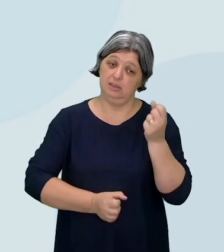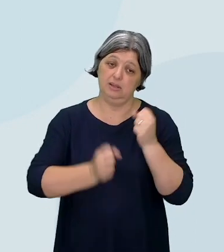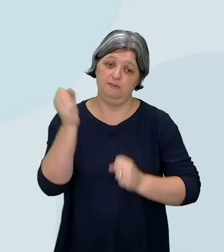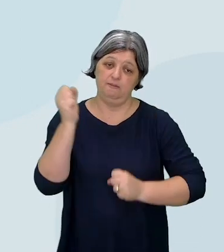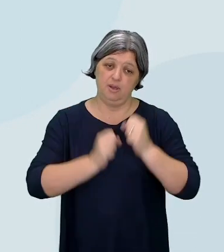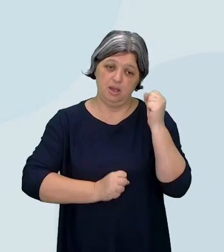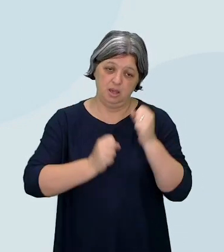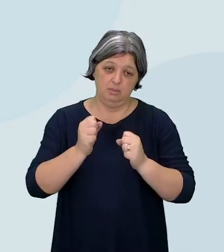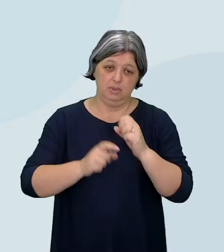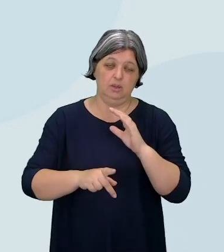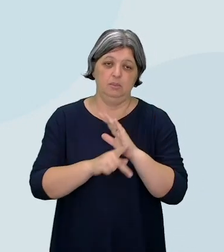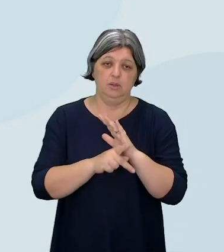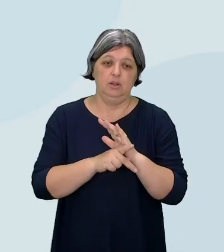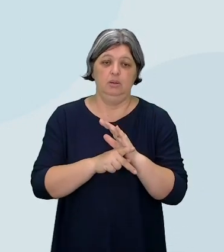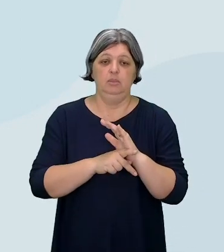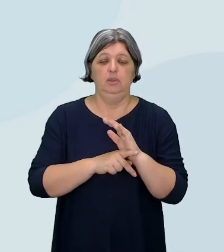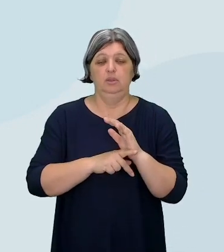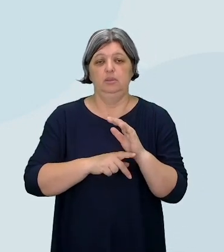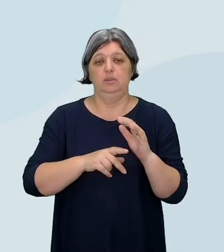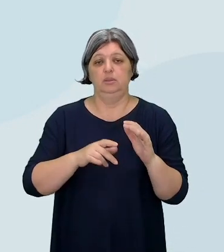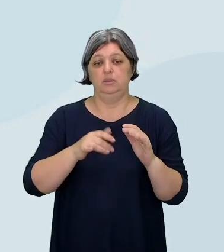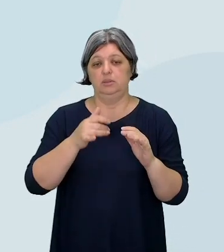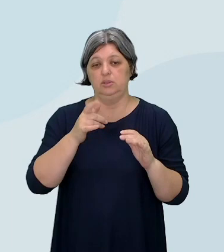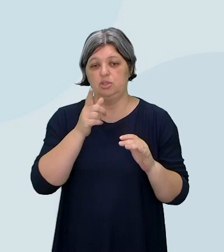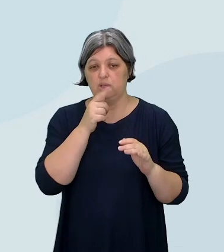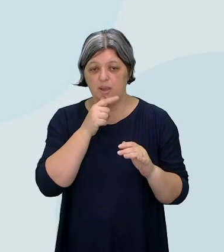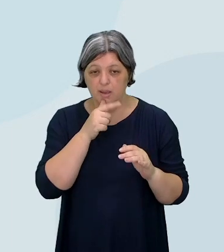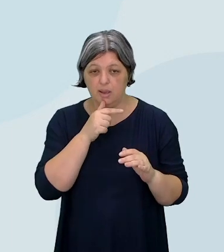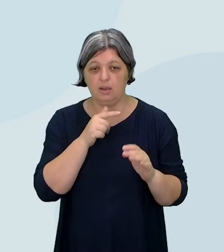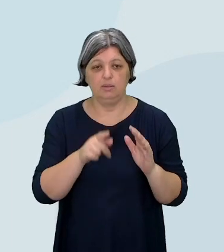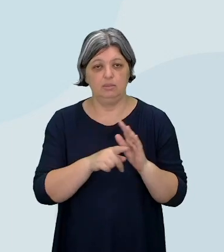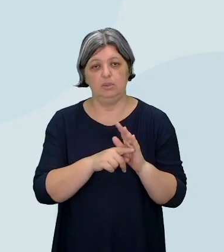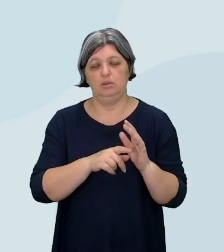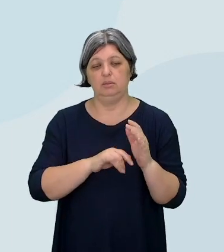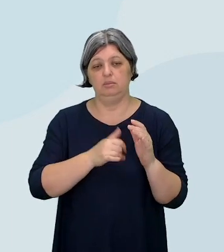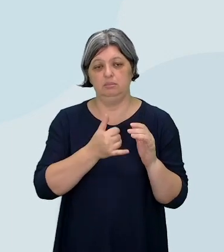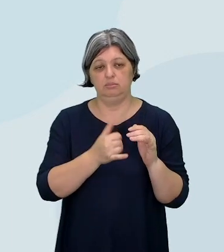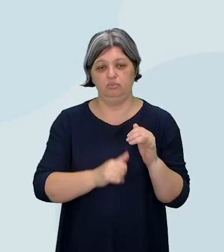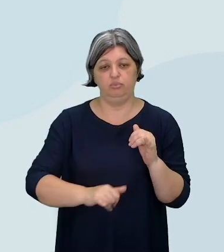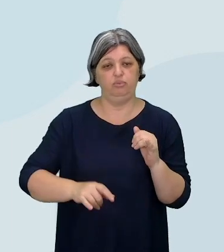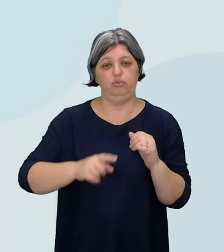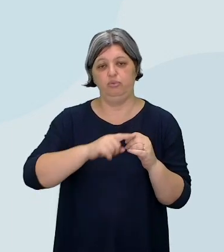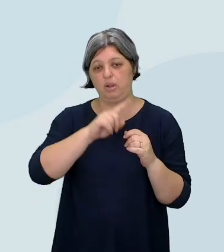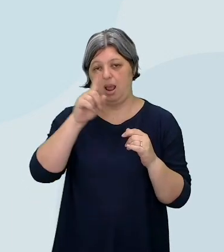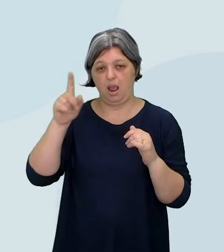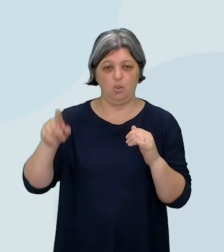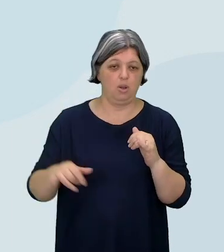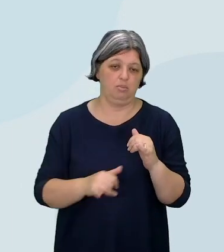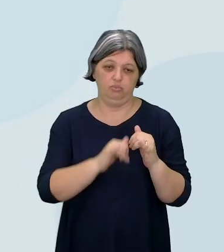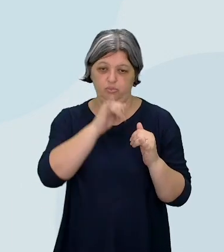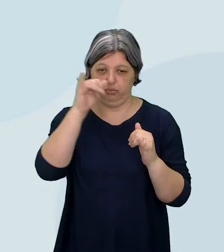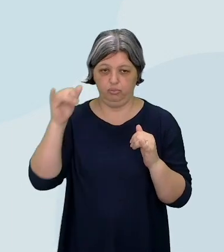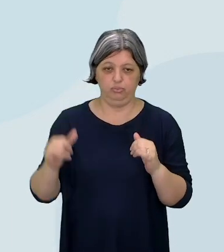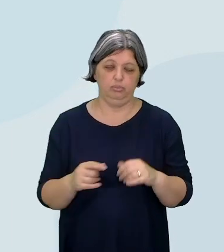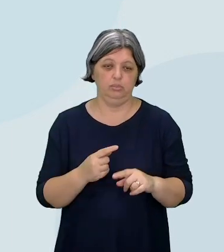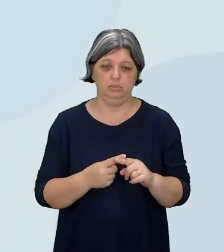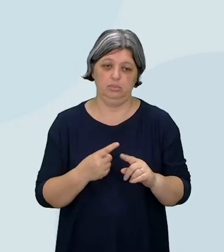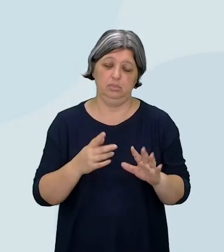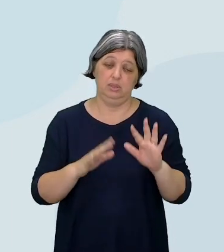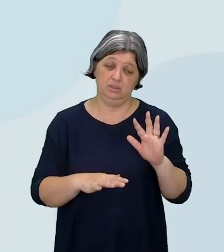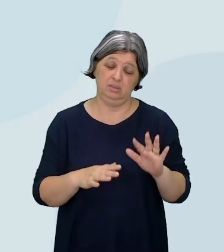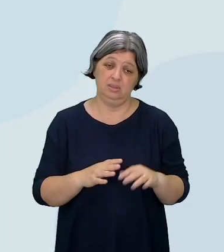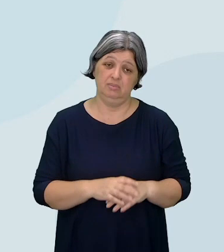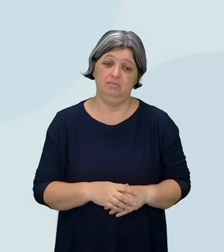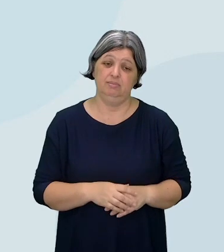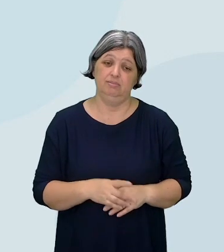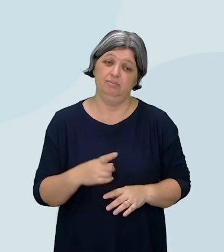acontece? Eu poderia olhar para isso aqui e falar, pô, ele não está me dando muita informação, firmeza, mas ele